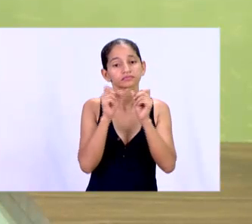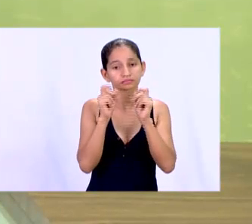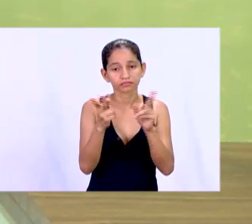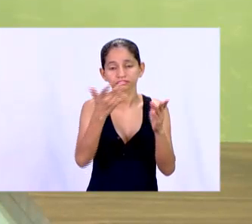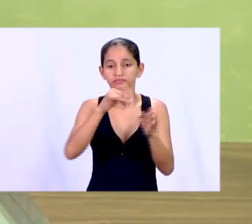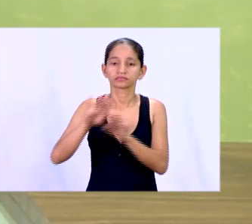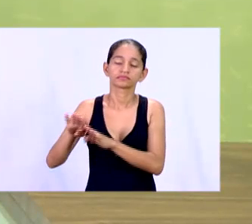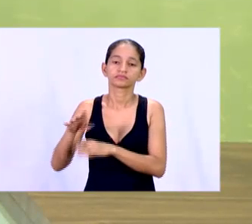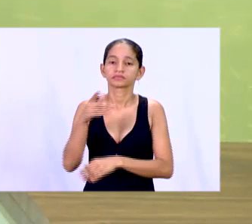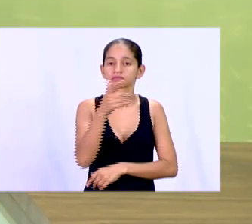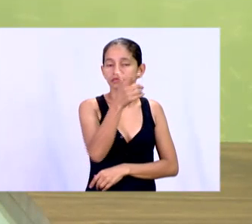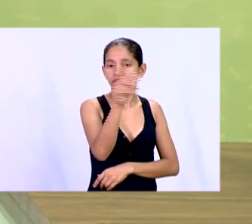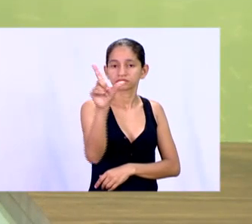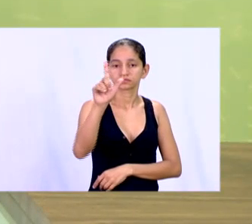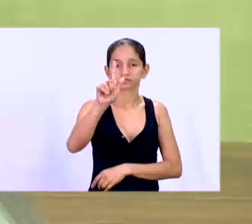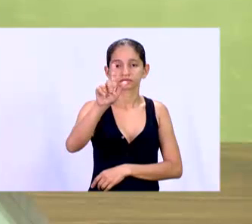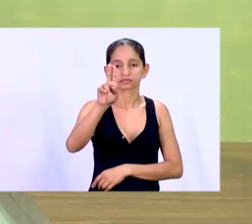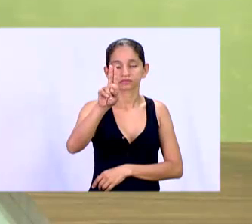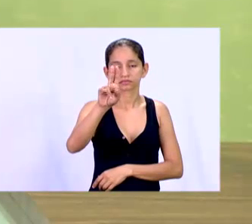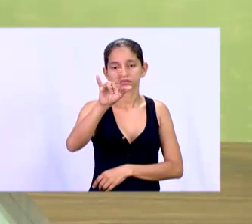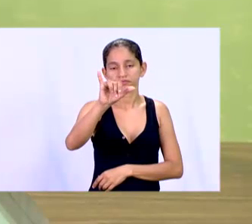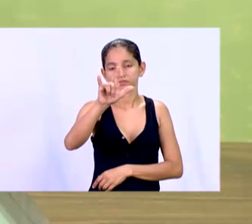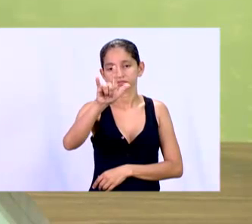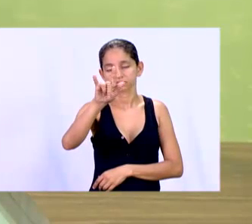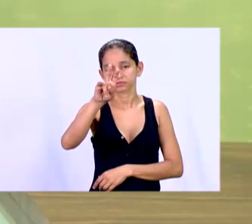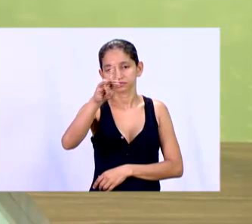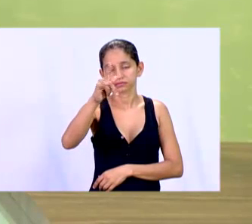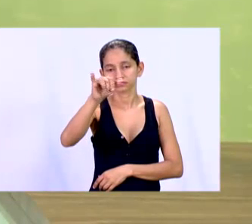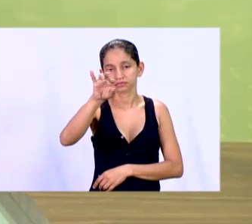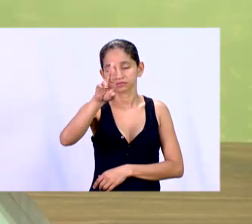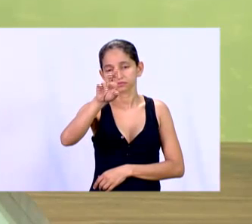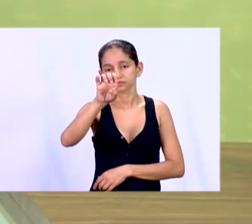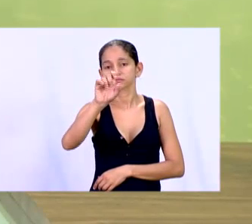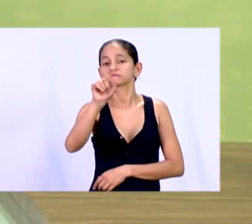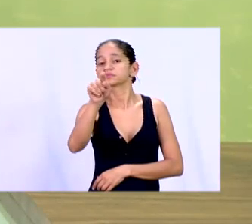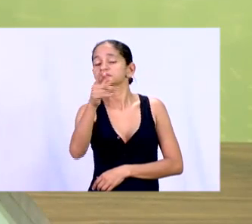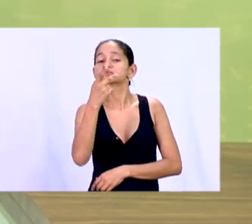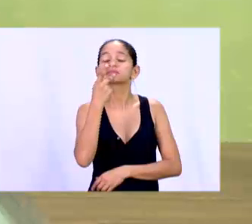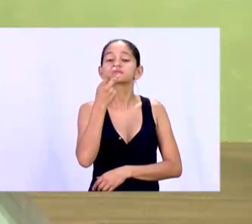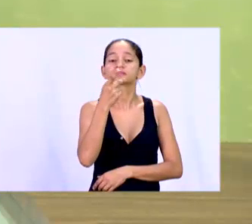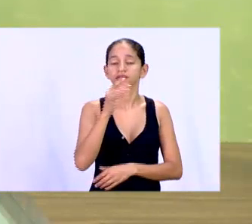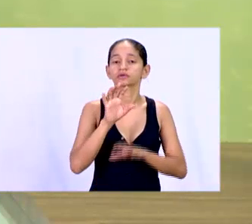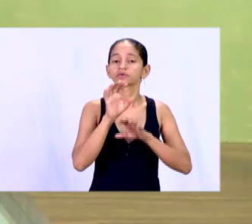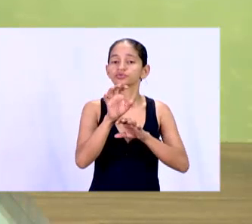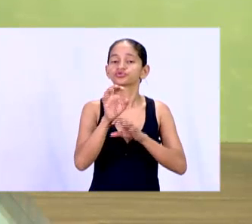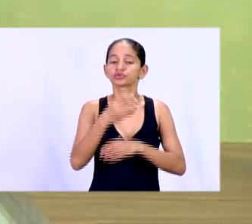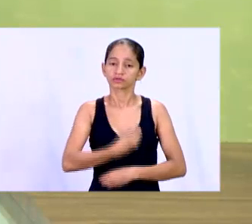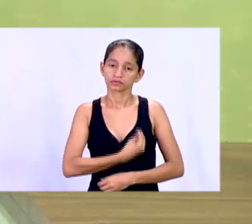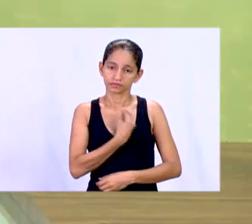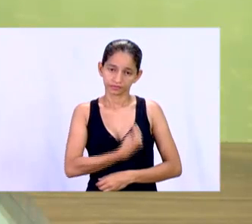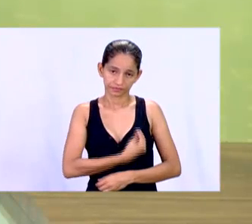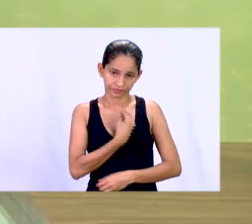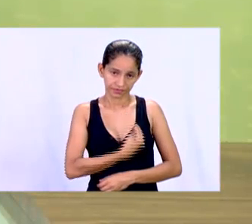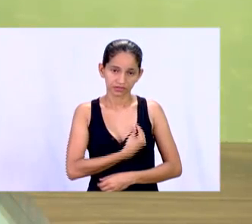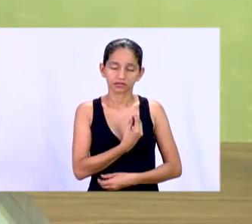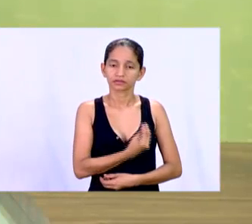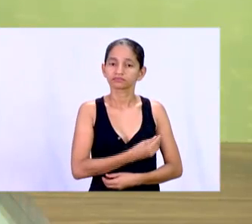resposta é do Guilherme, da Marta e da Eliane de Cerejeiras. O comportamento